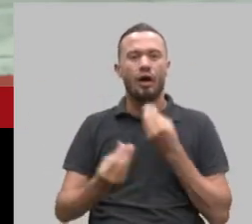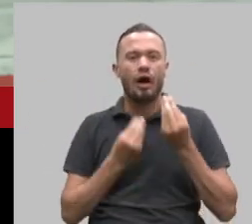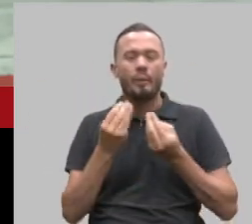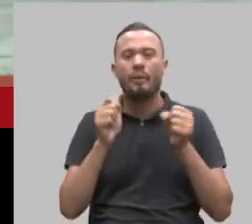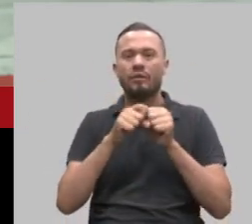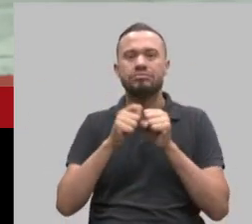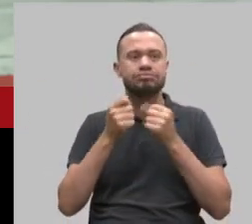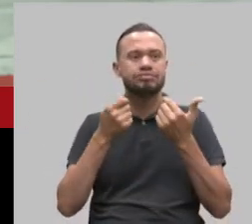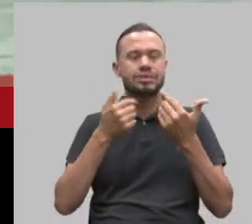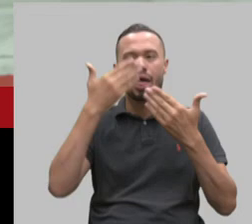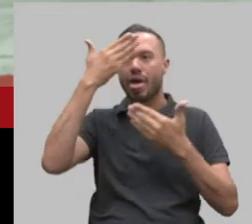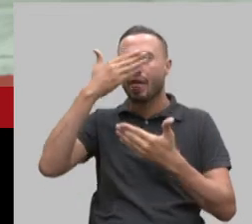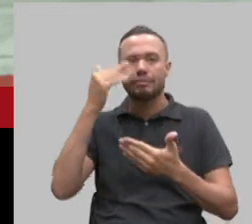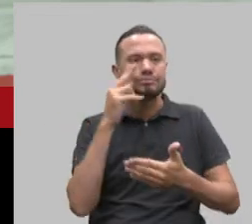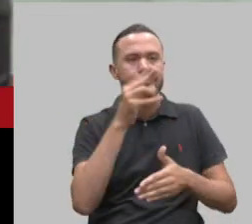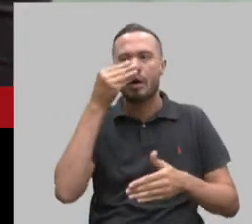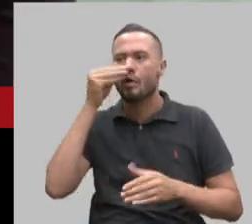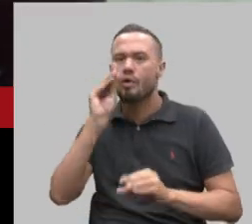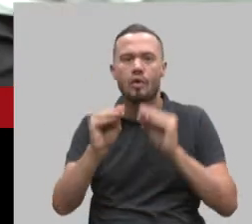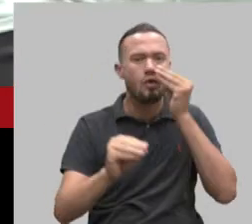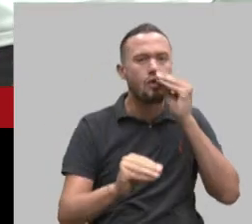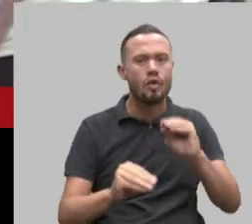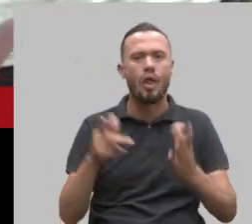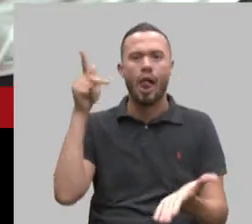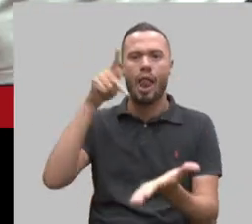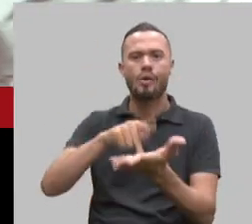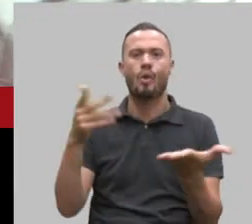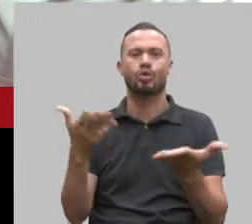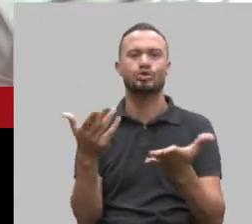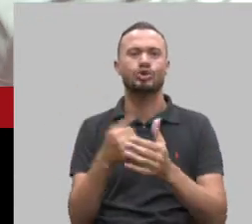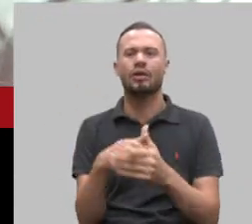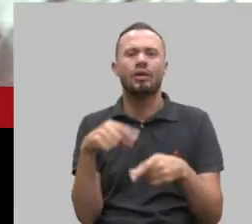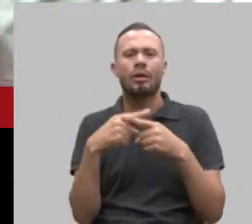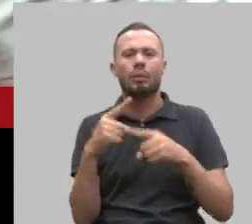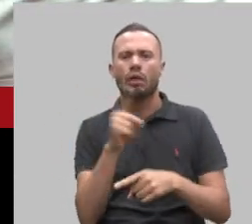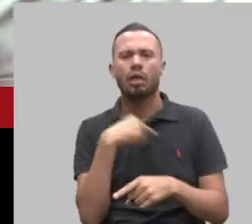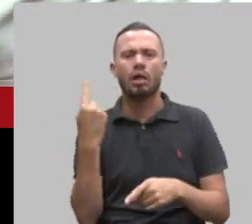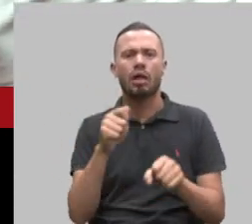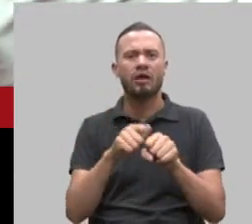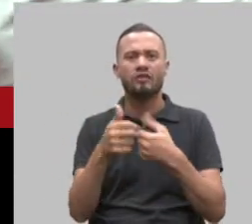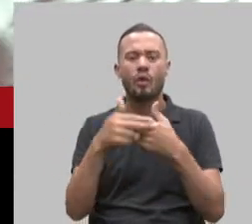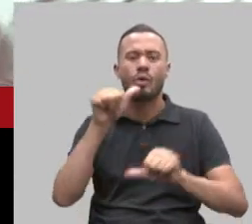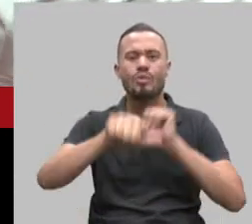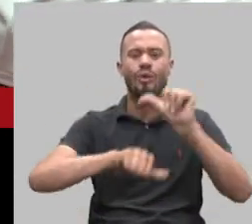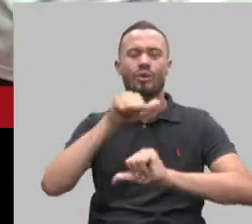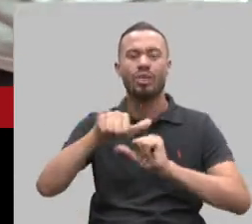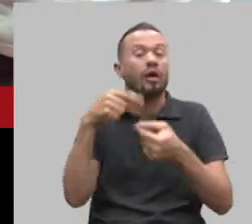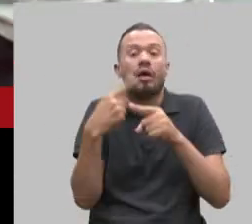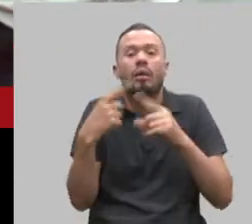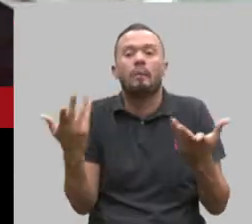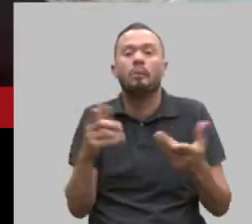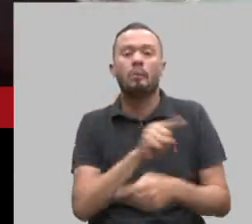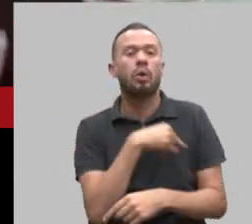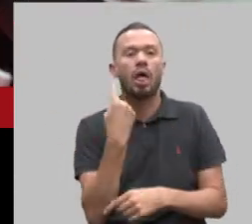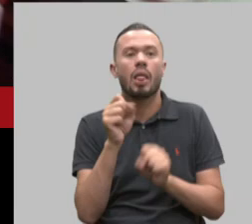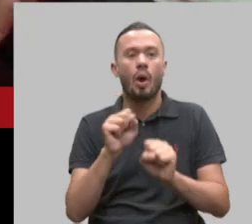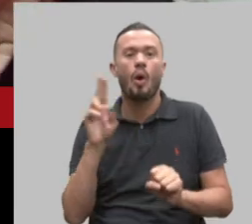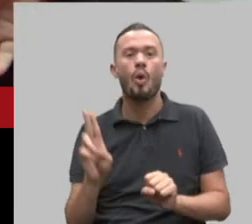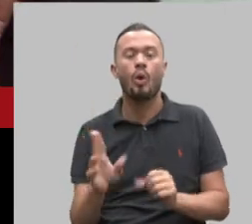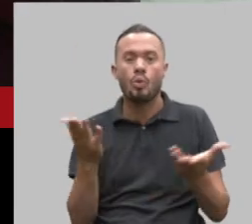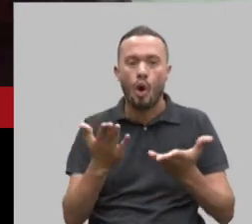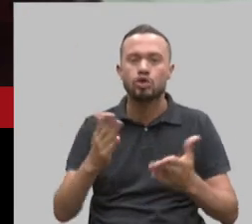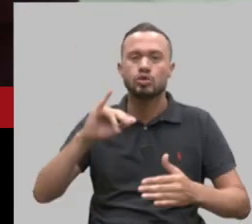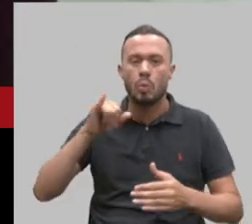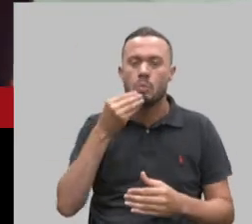fechados ignorando toda essa realidade porque que nós não vamos fazer algo para mudar por que a gente não pode utilizar dessa oportunidade que nós está tendo